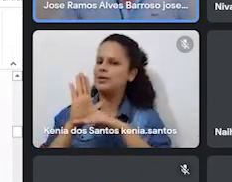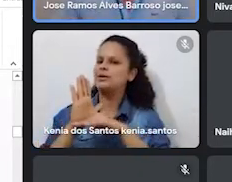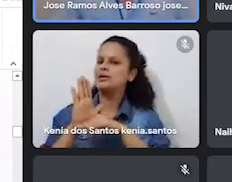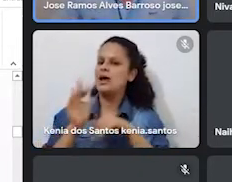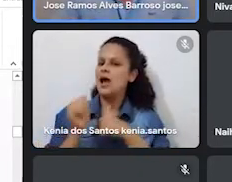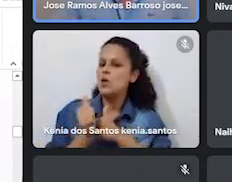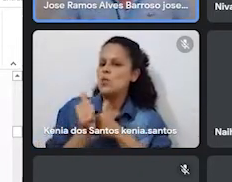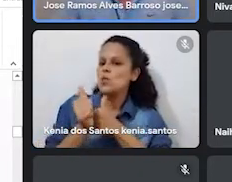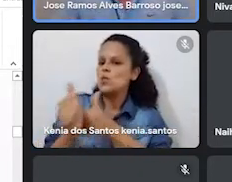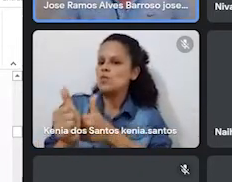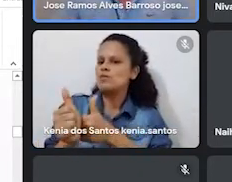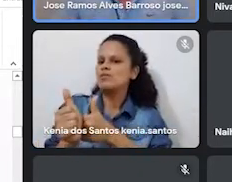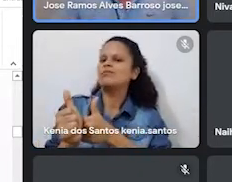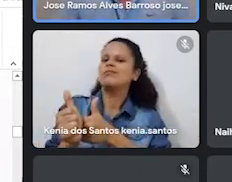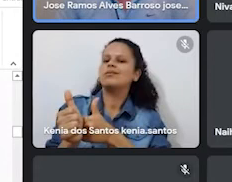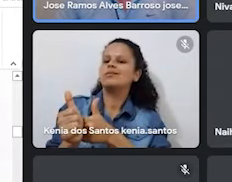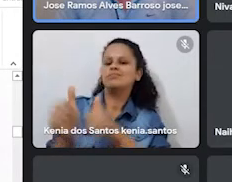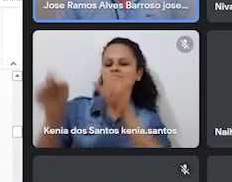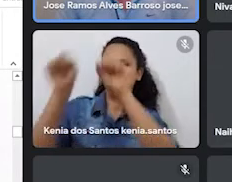todo o sistema.